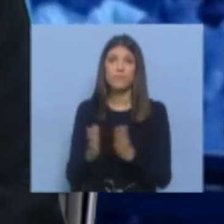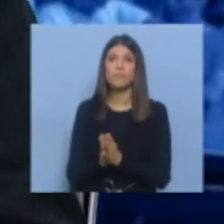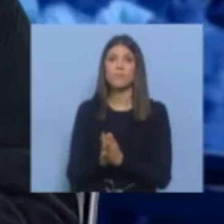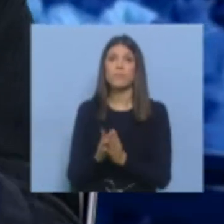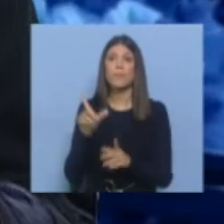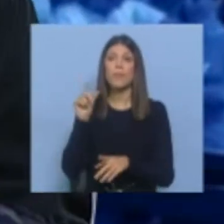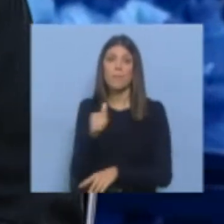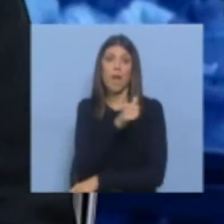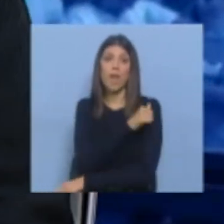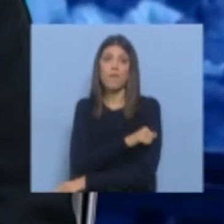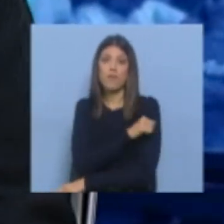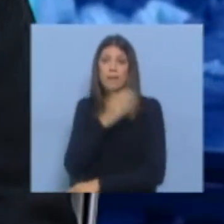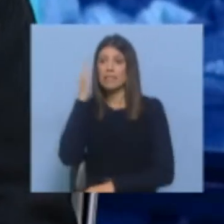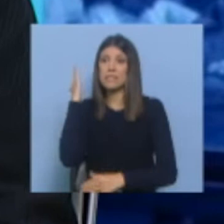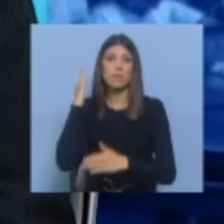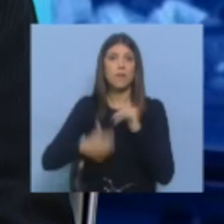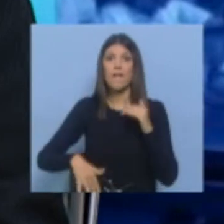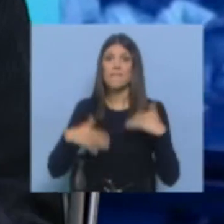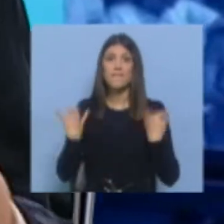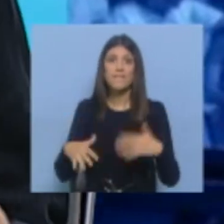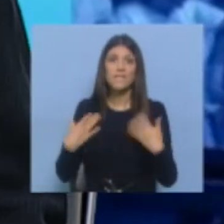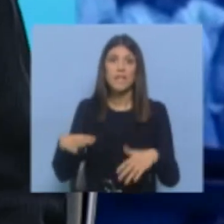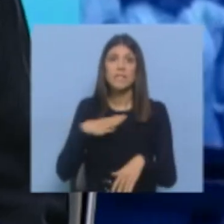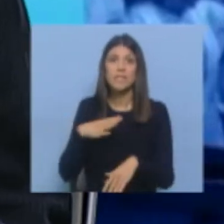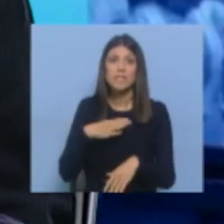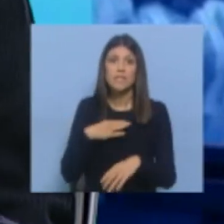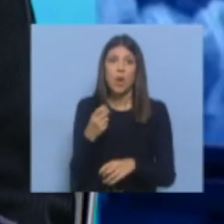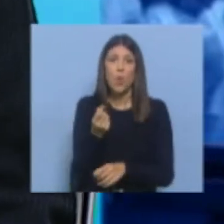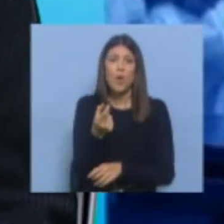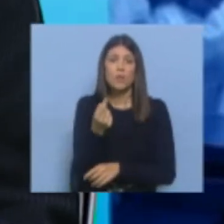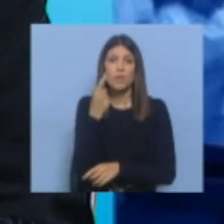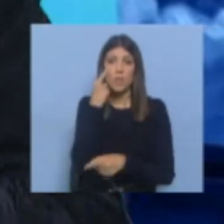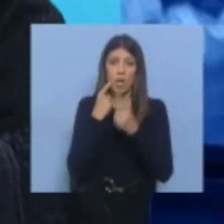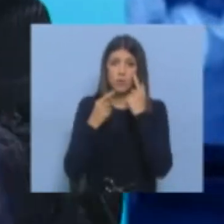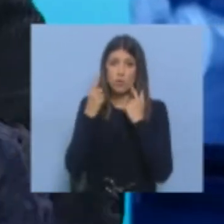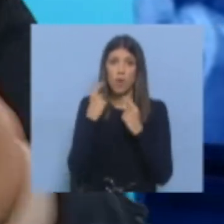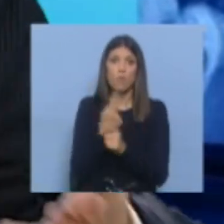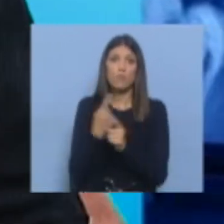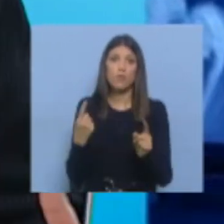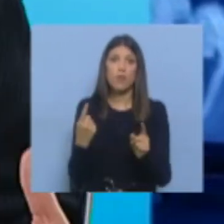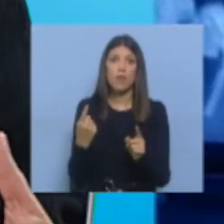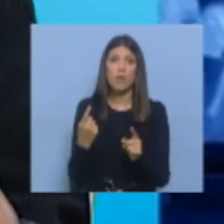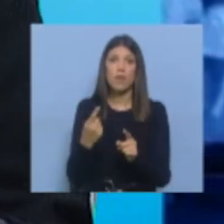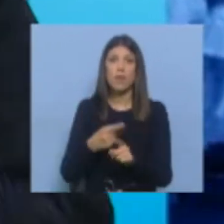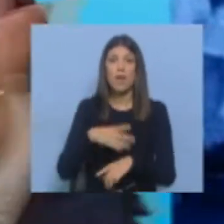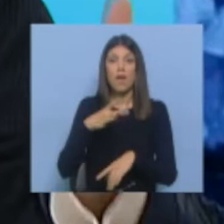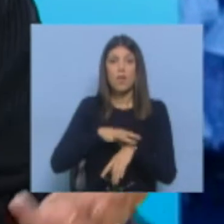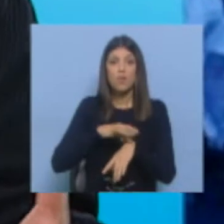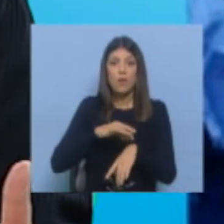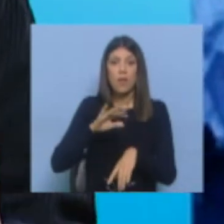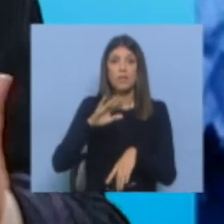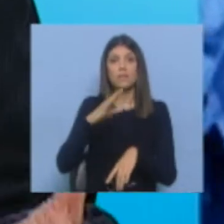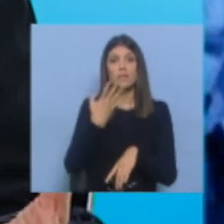Enfermeiros que de repente estão quase a chorar porque há 4 ou 5 doentes sem